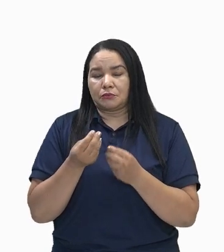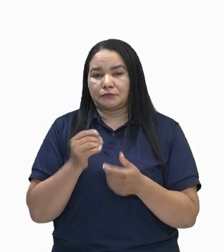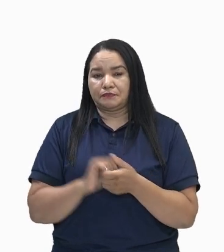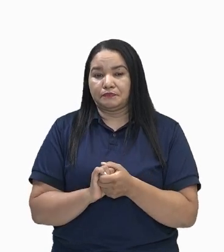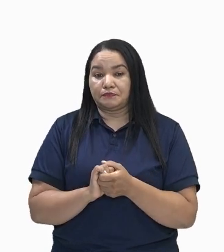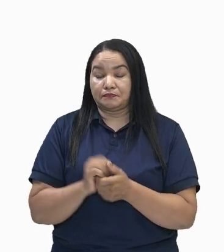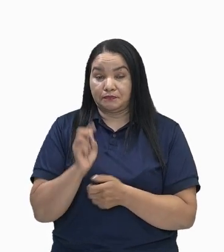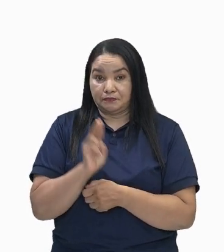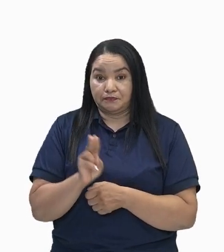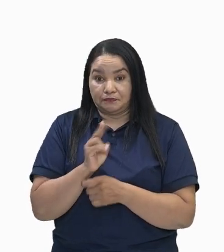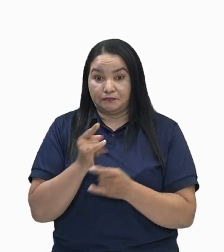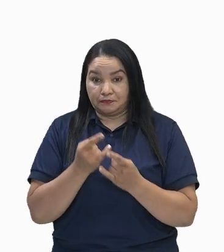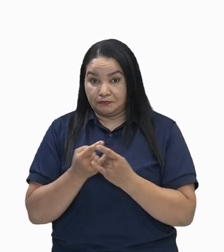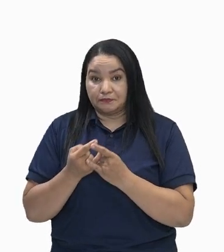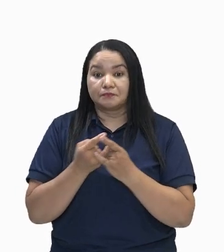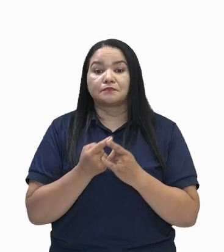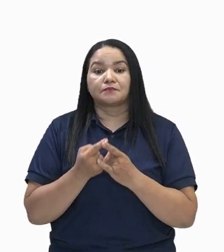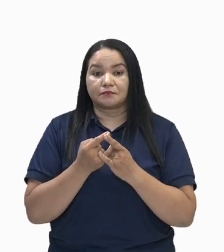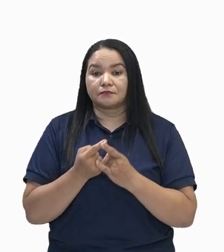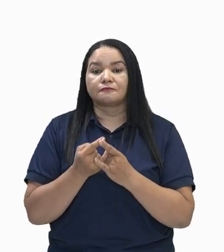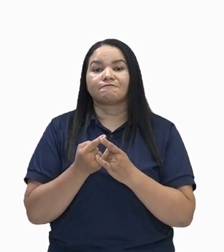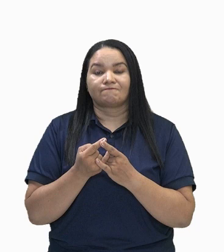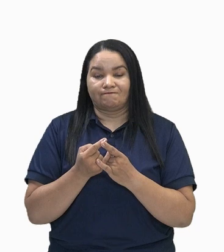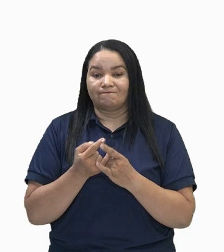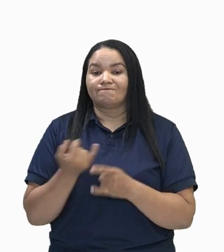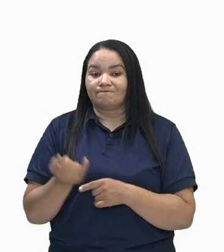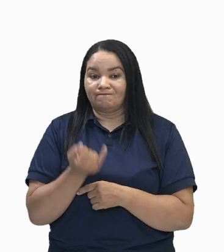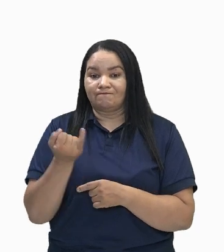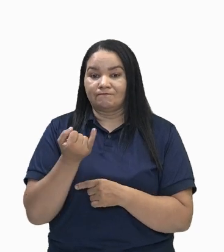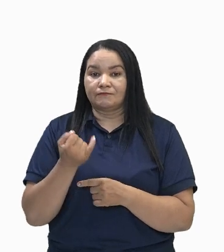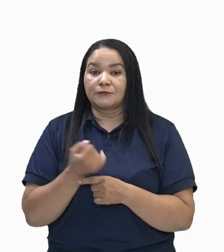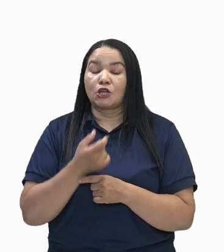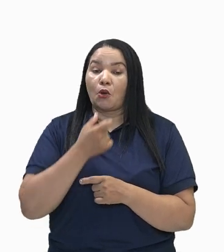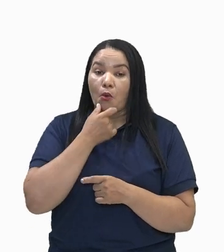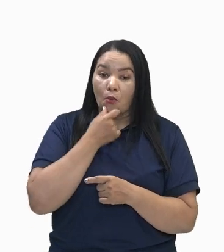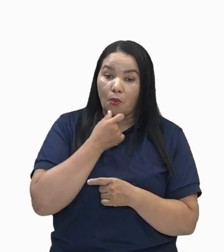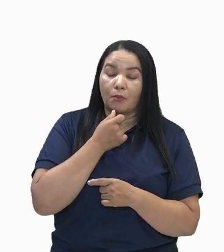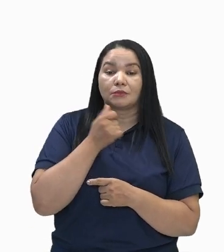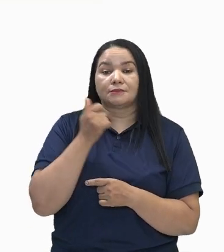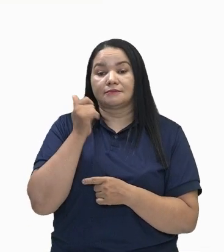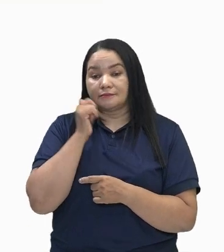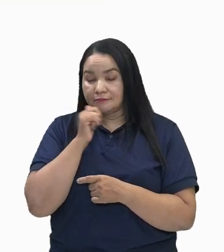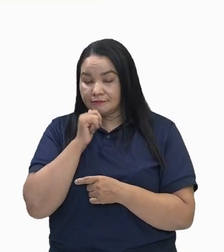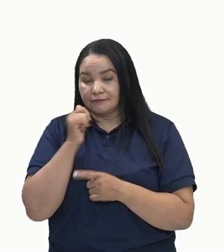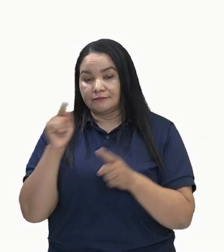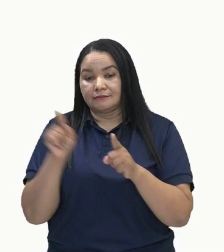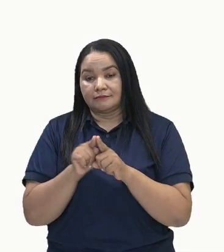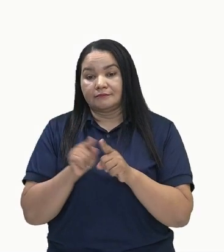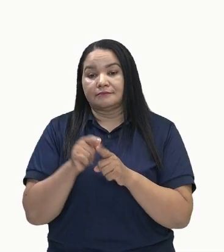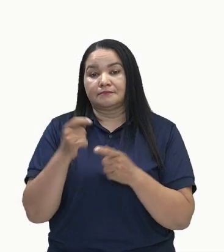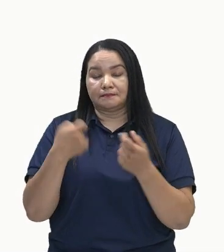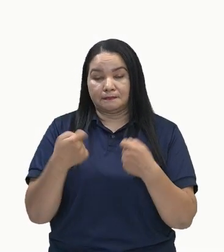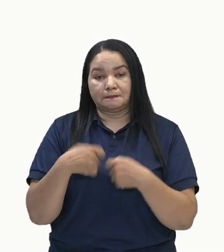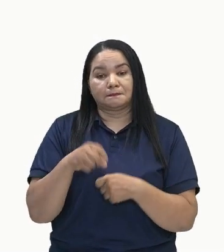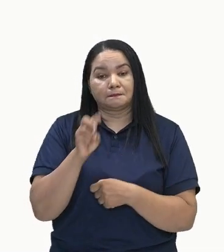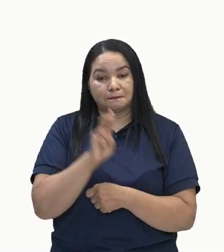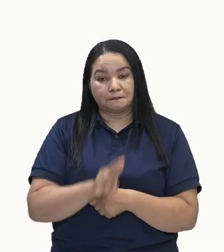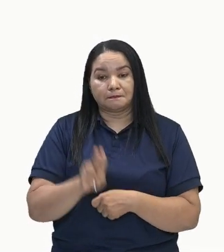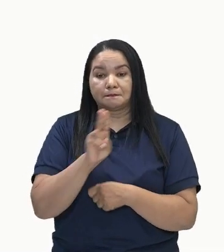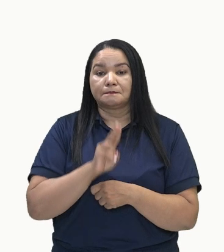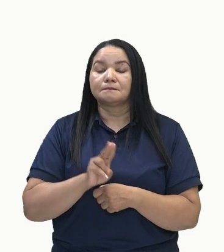O uso do preservativo, tanto o masculino quanto